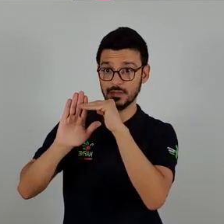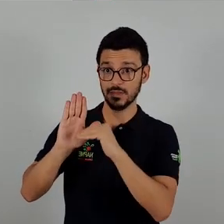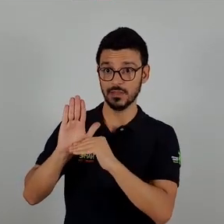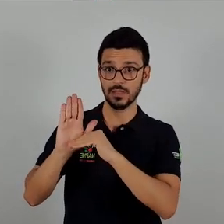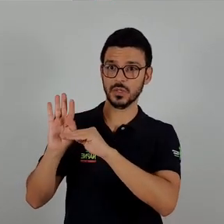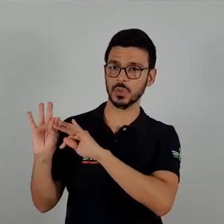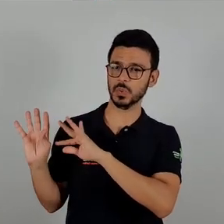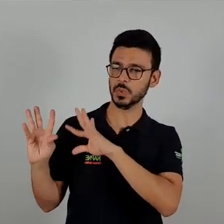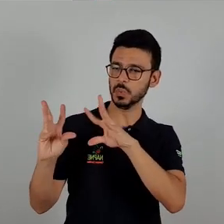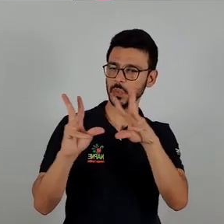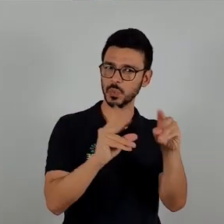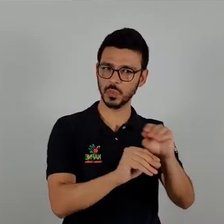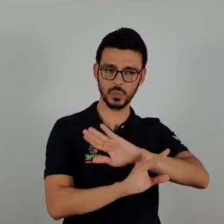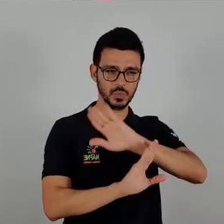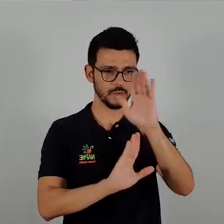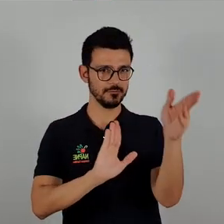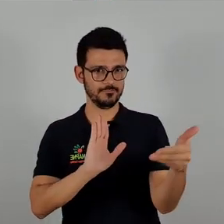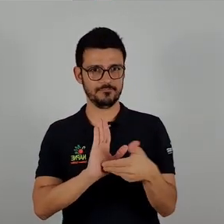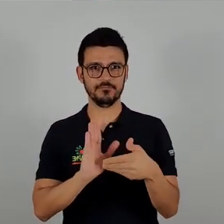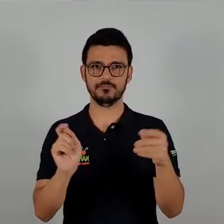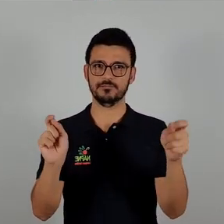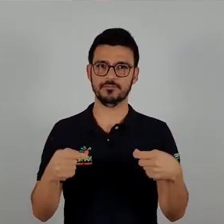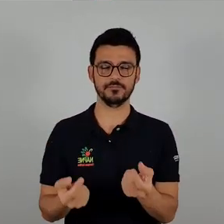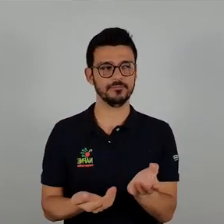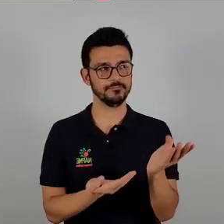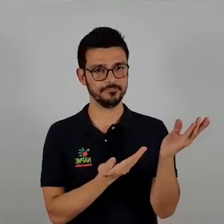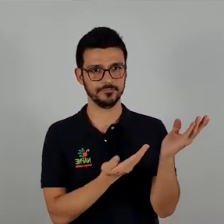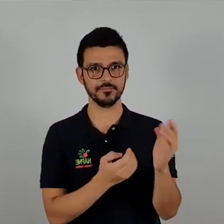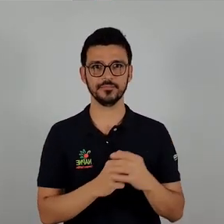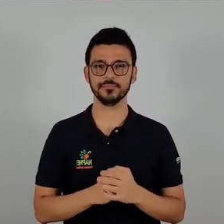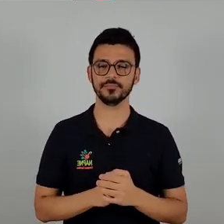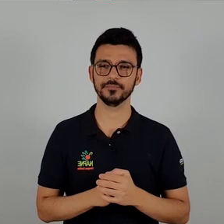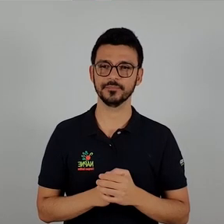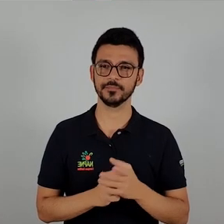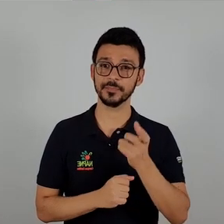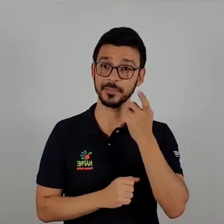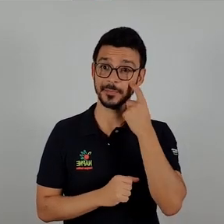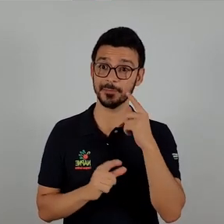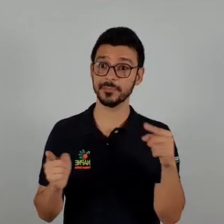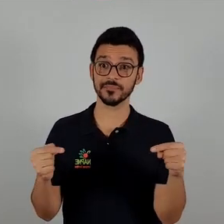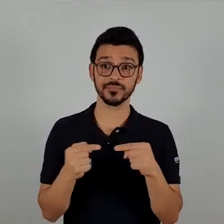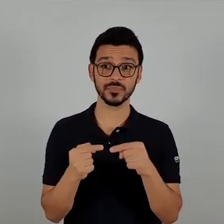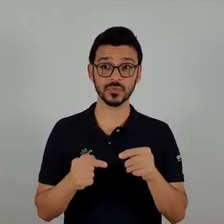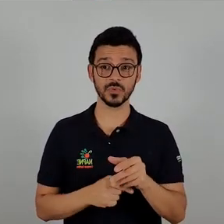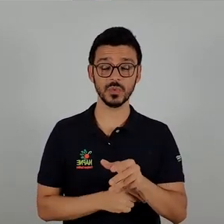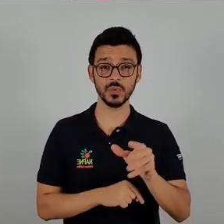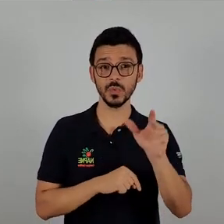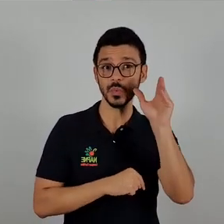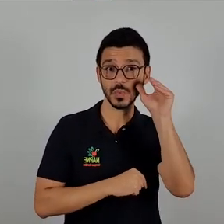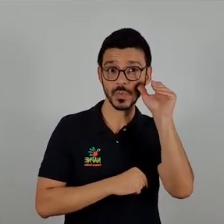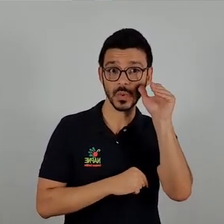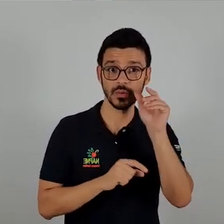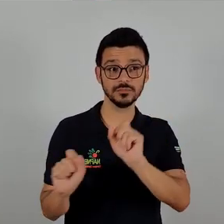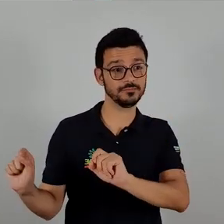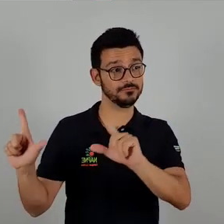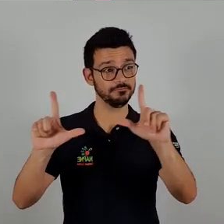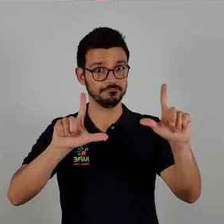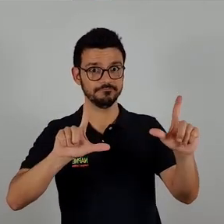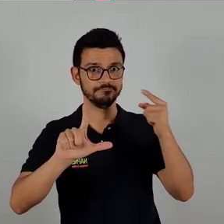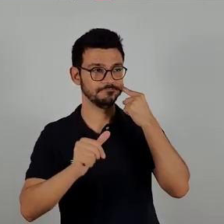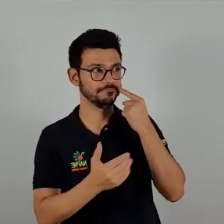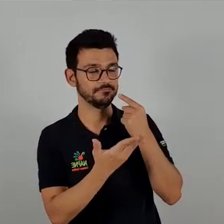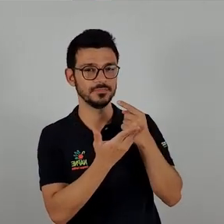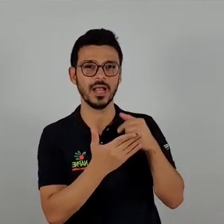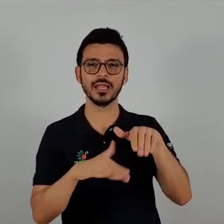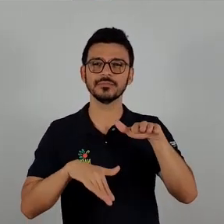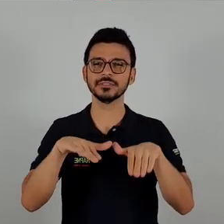fígado. Elemento madeira. Sentimento da raiva. Ela chega